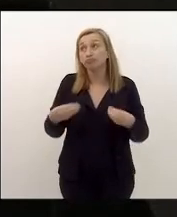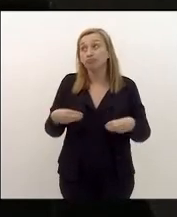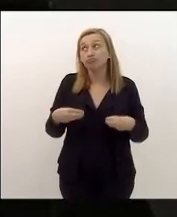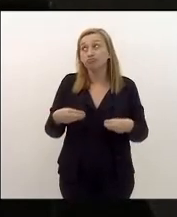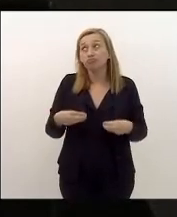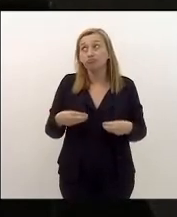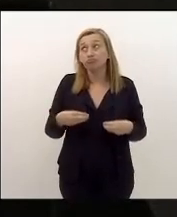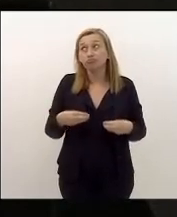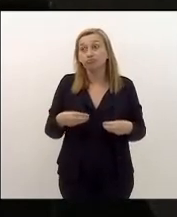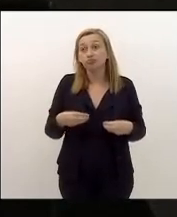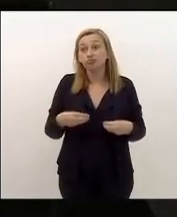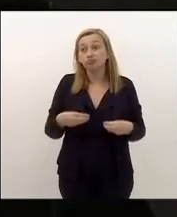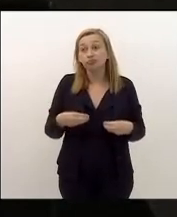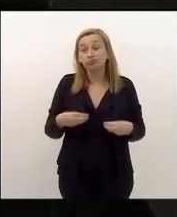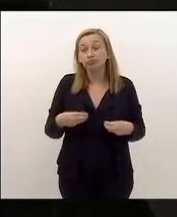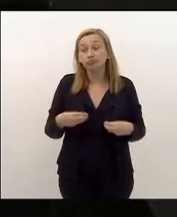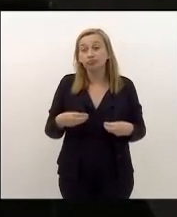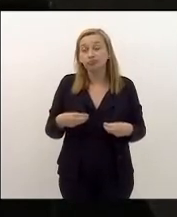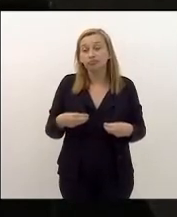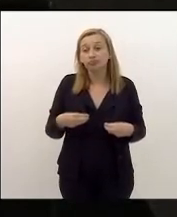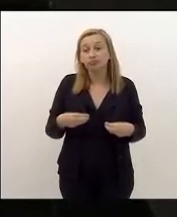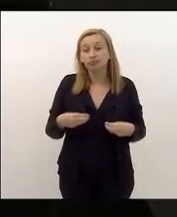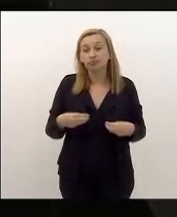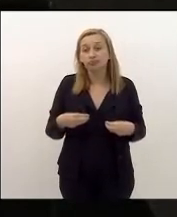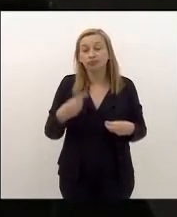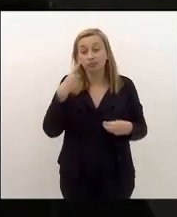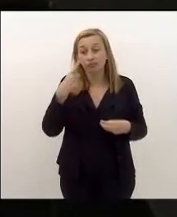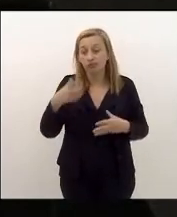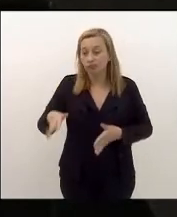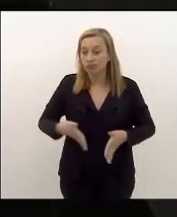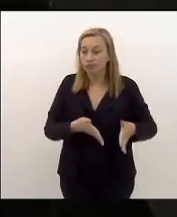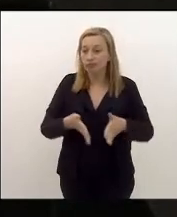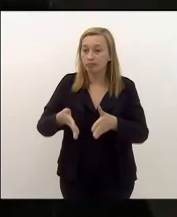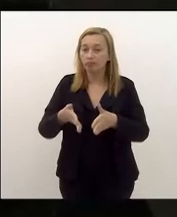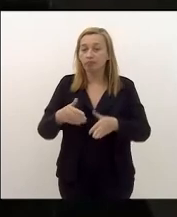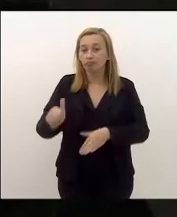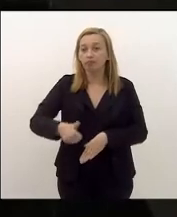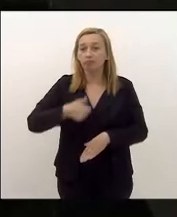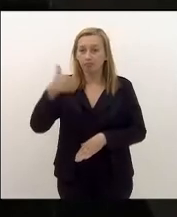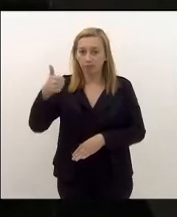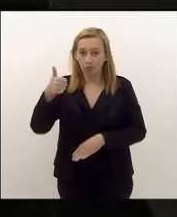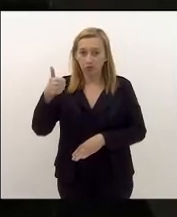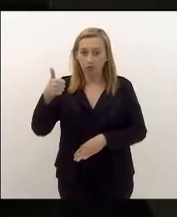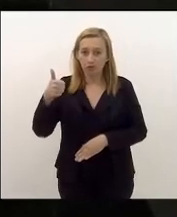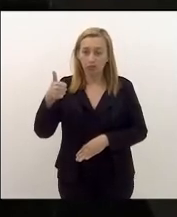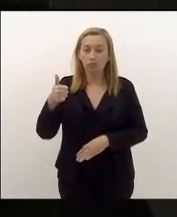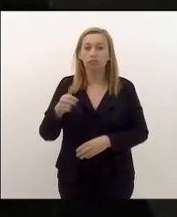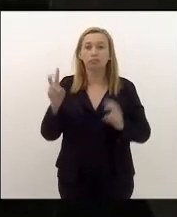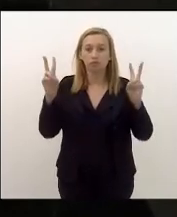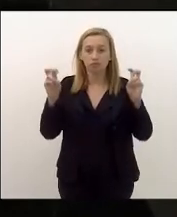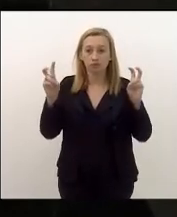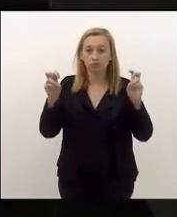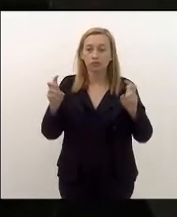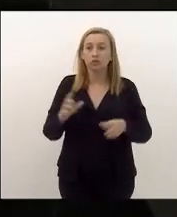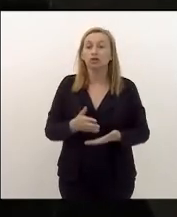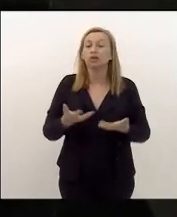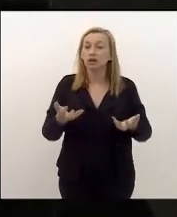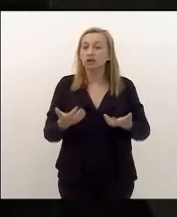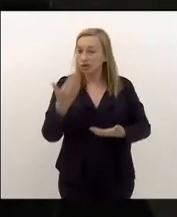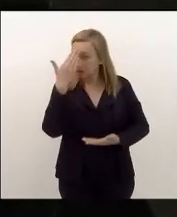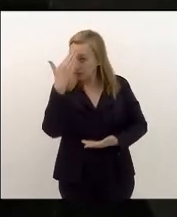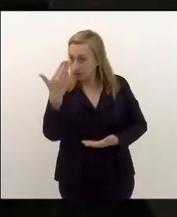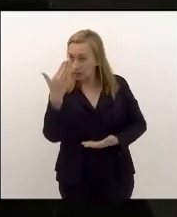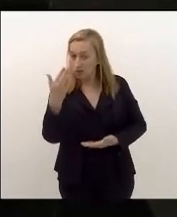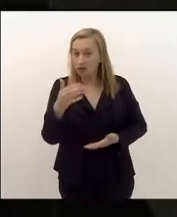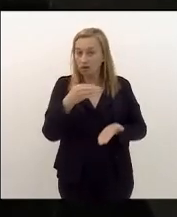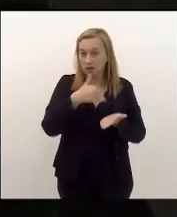enfim, divisar, por assim dizer, o melhor caminho, a melhor alternativa, né, para aquela questão. De toda sorte, eu quero agradecer